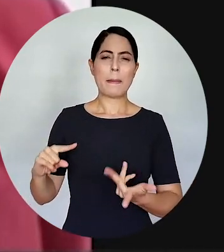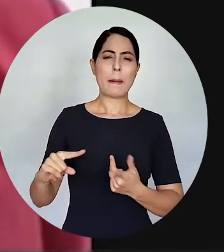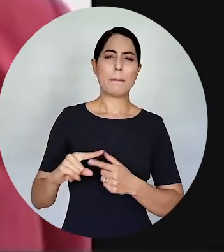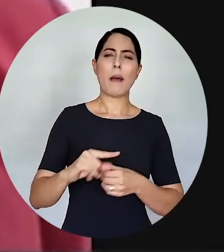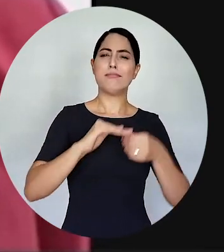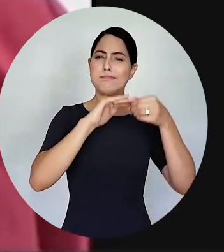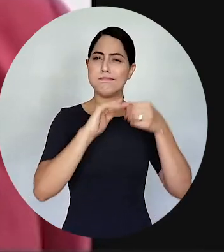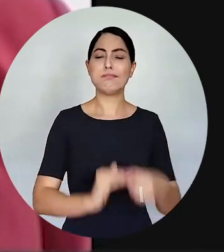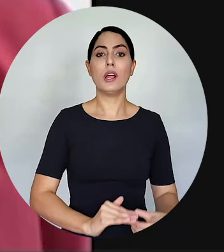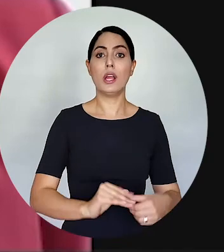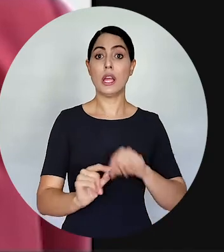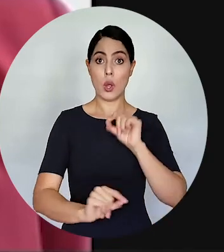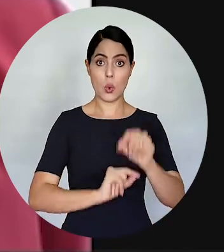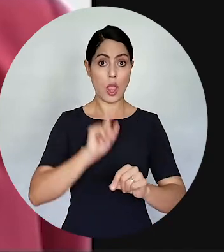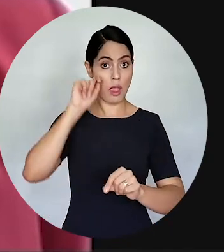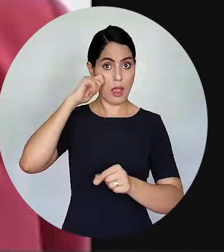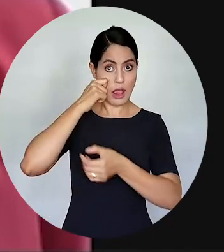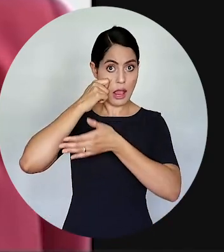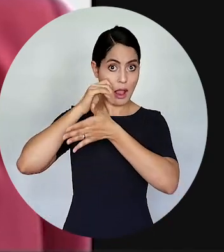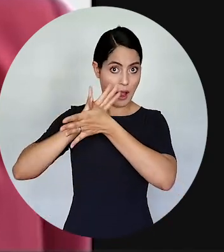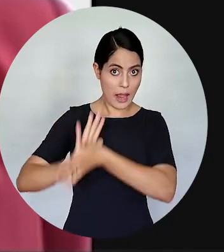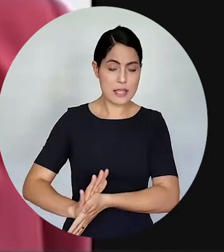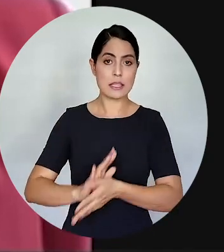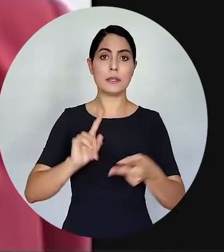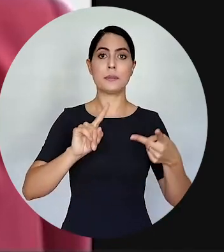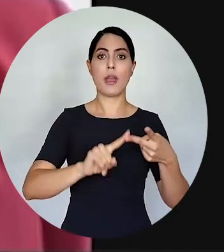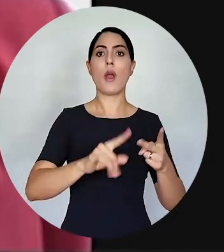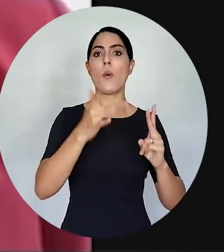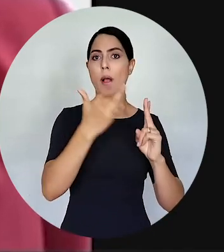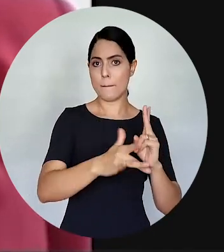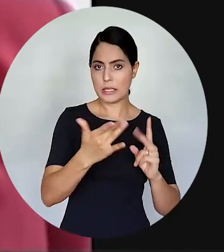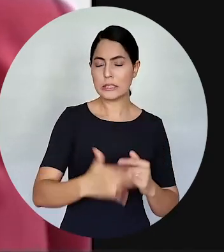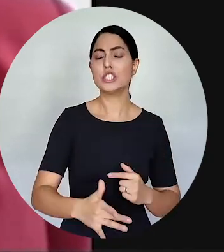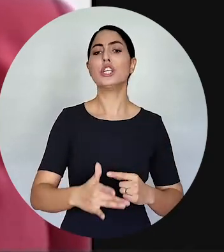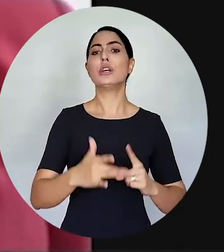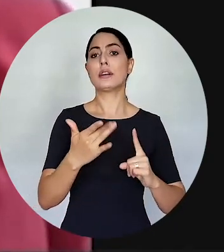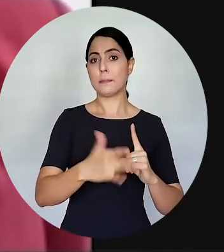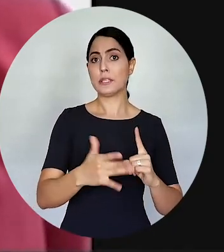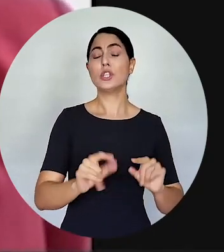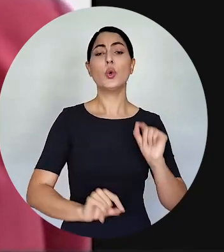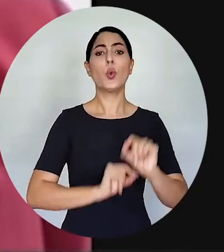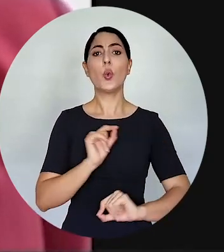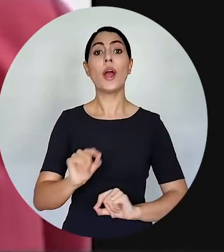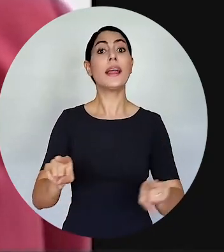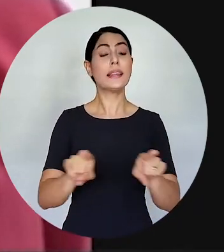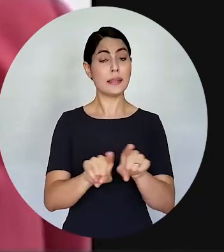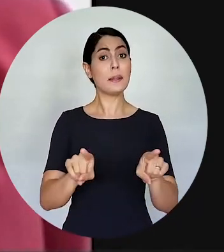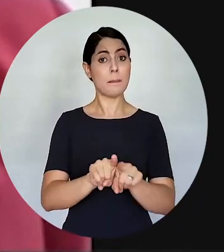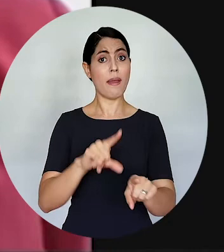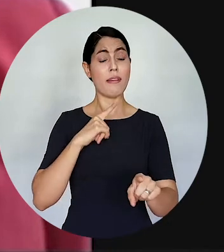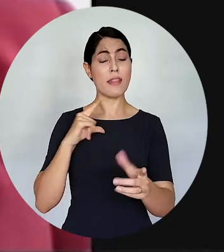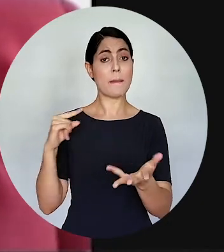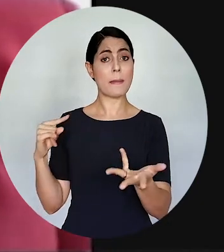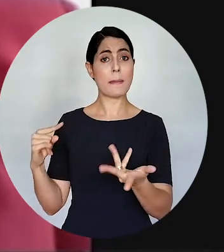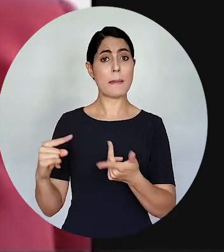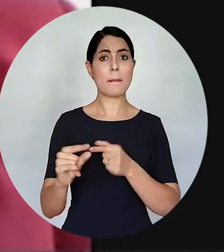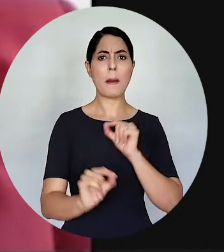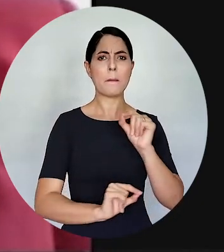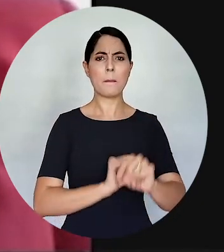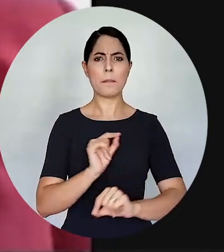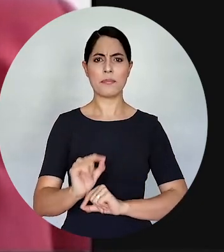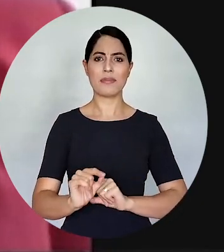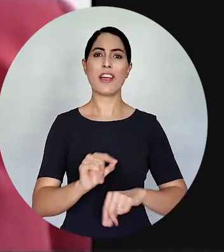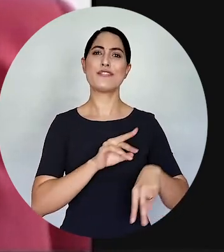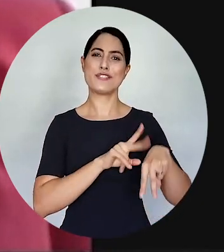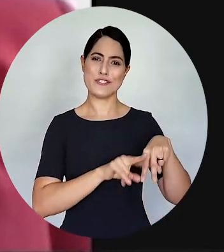com essas múltiplas opressões, com racismo, com capacitismo e